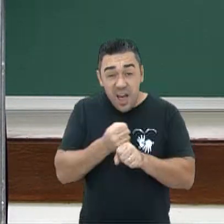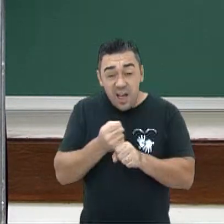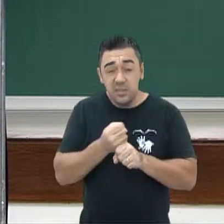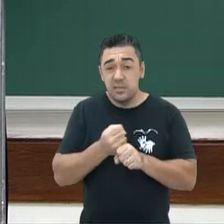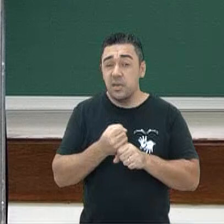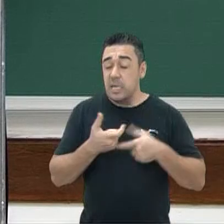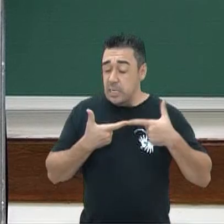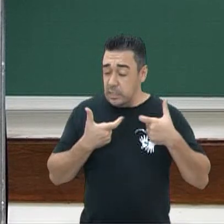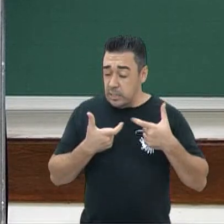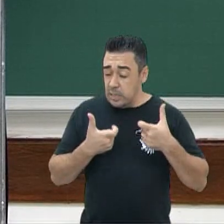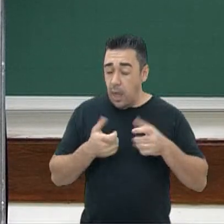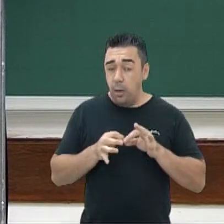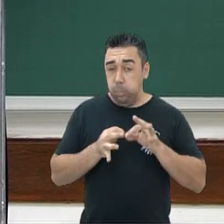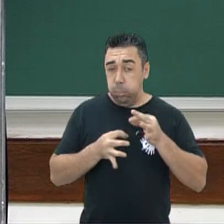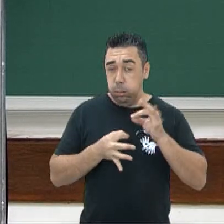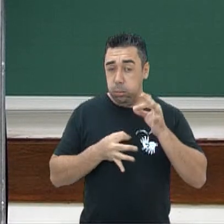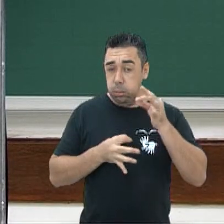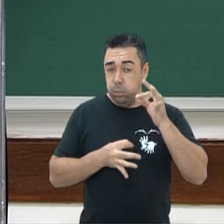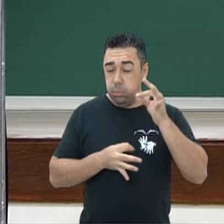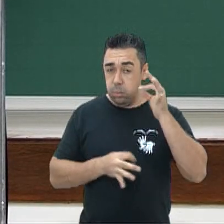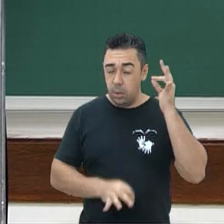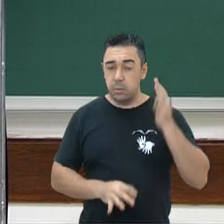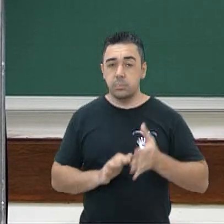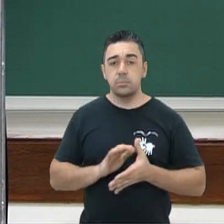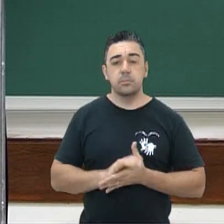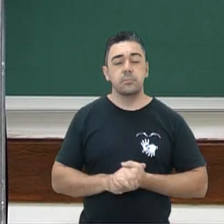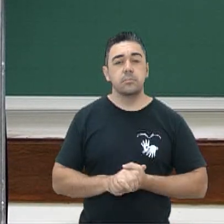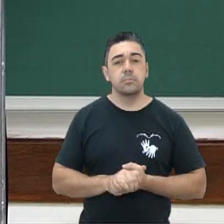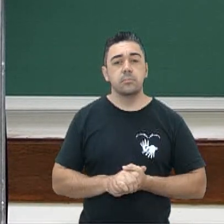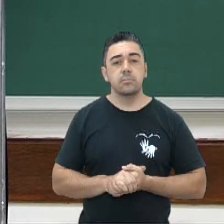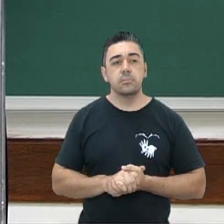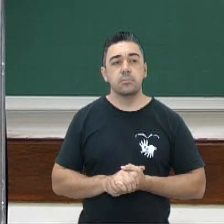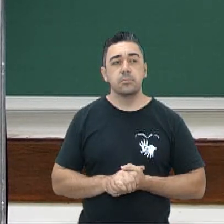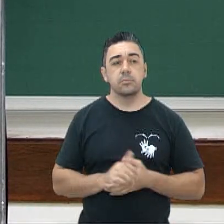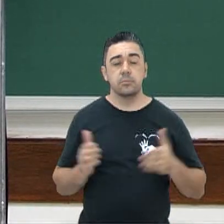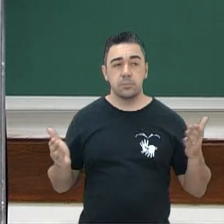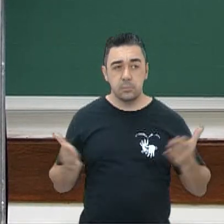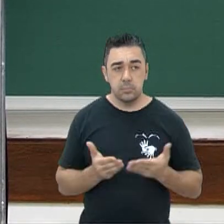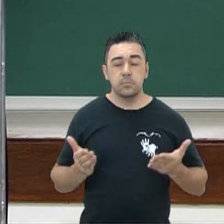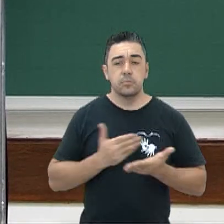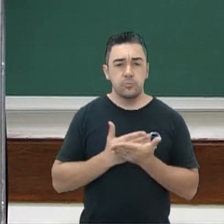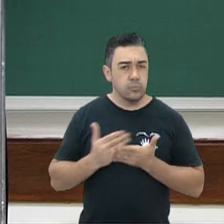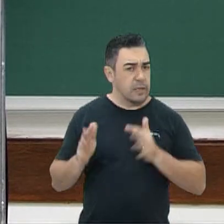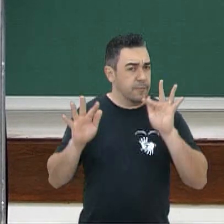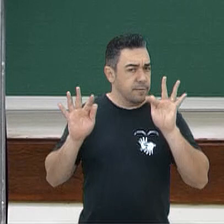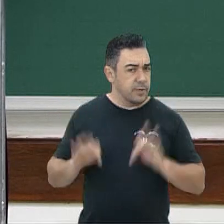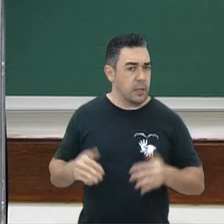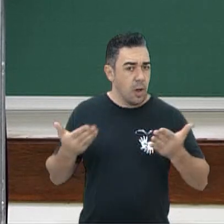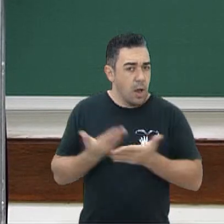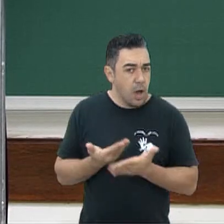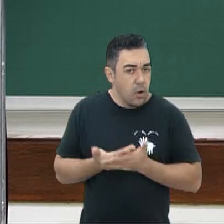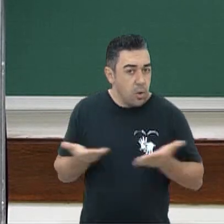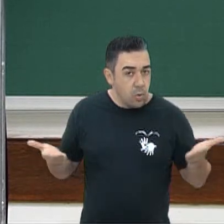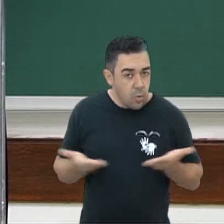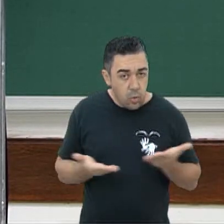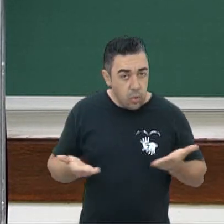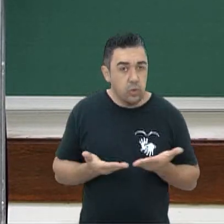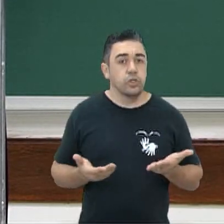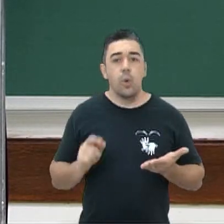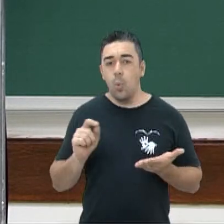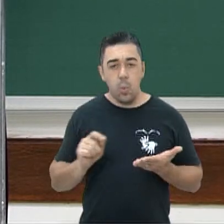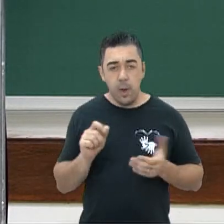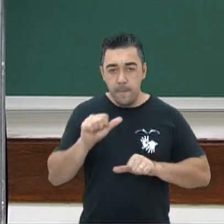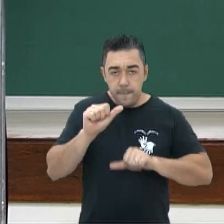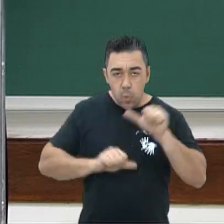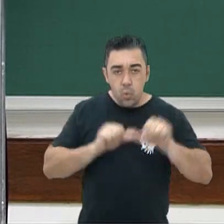conflito extremamente longo. Daí aqui a gente entra já na reta final da nossa aula de hoje, né, que foram